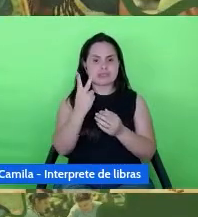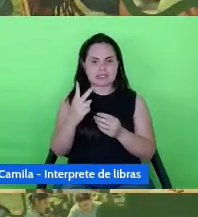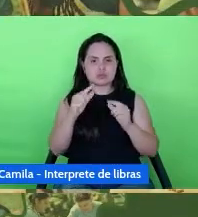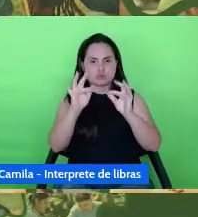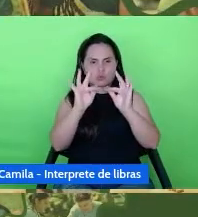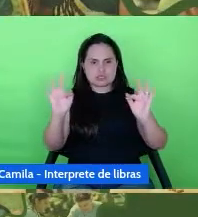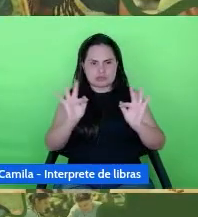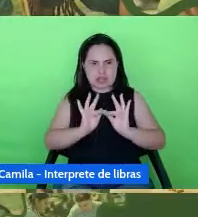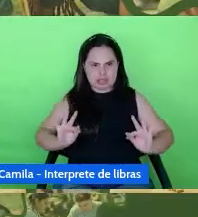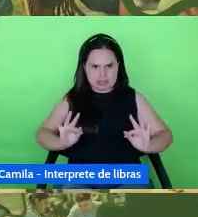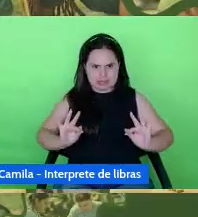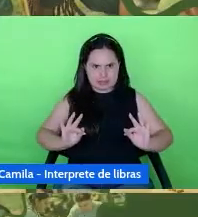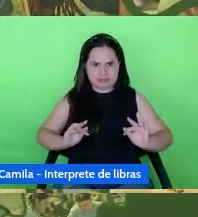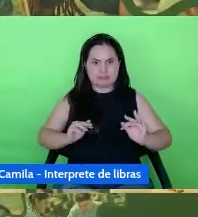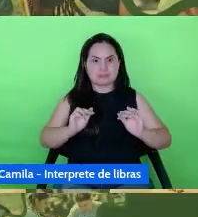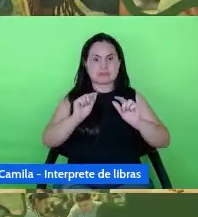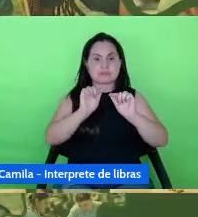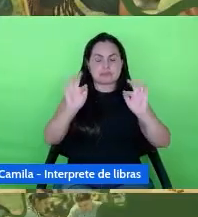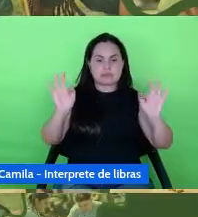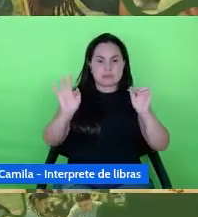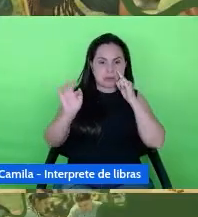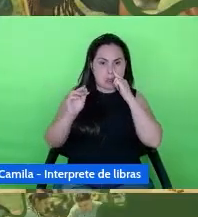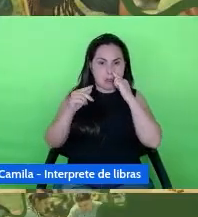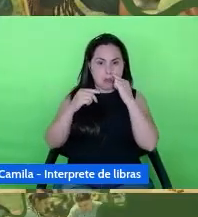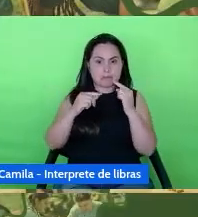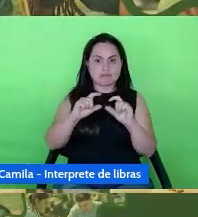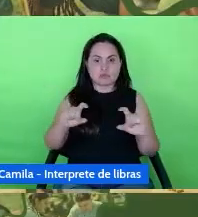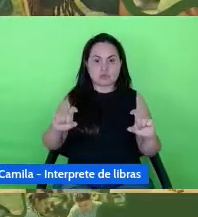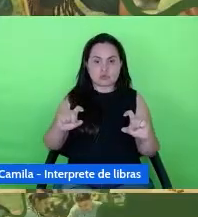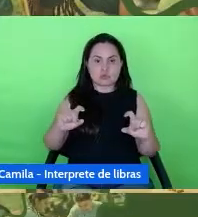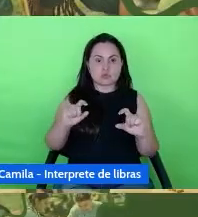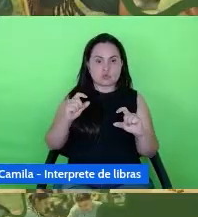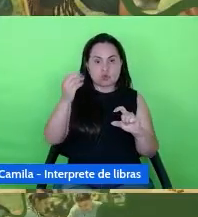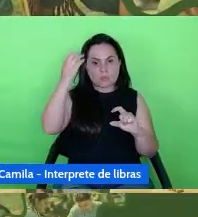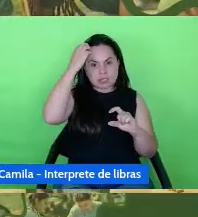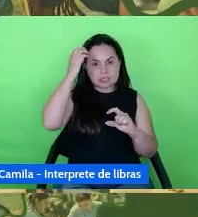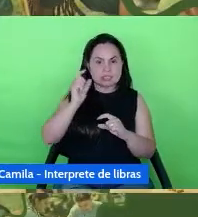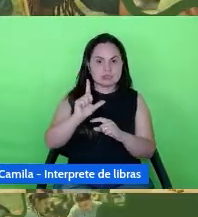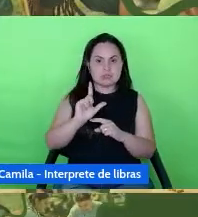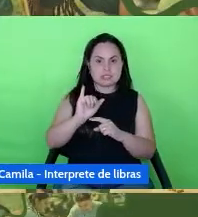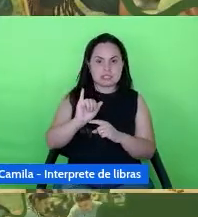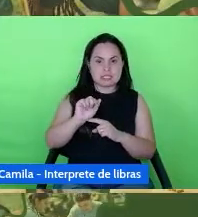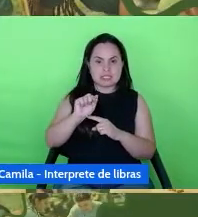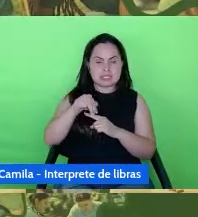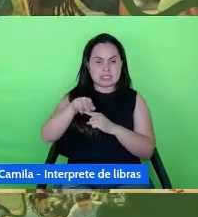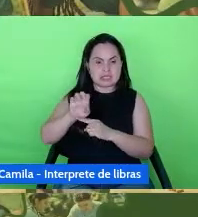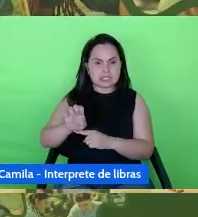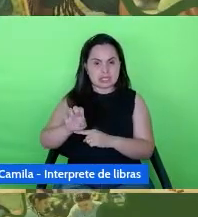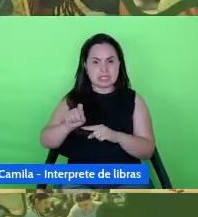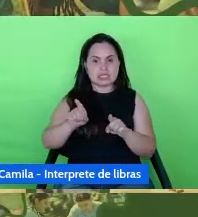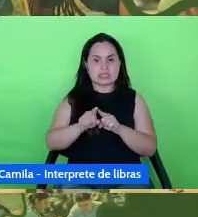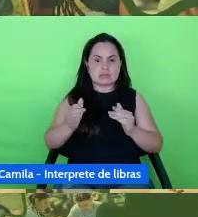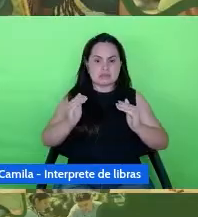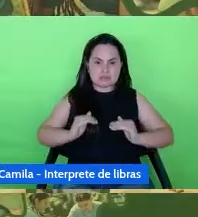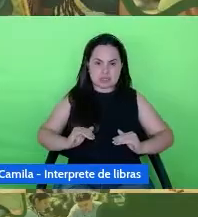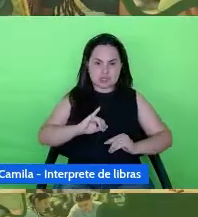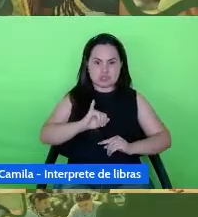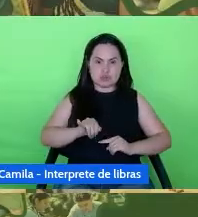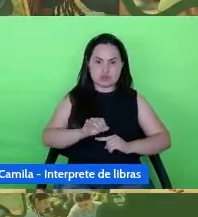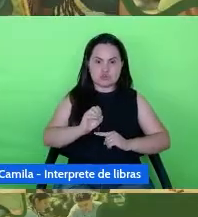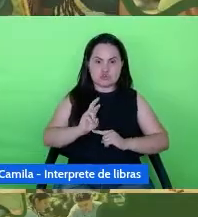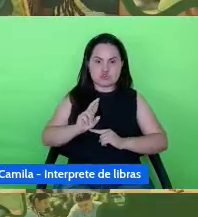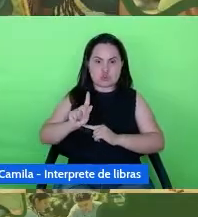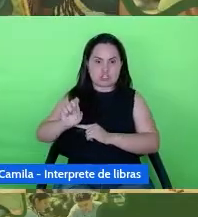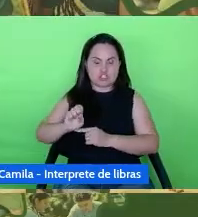provocativas aí, ó. Príncipe de Ligny e do José Luis Borges, grande escritor da América do Sul, né?